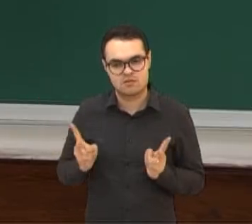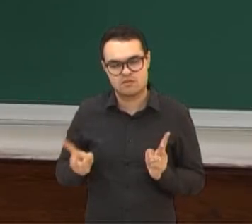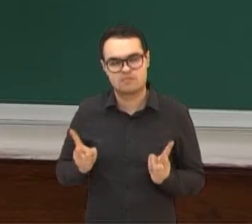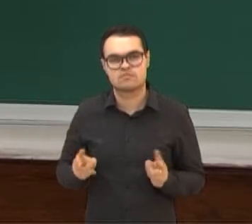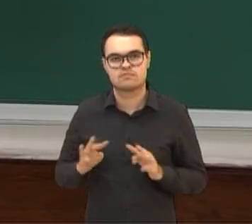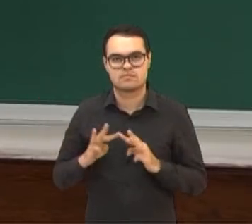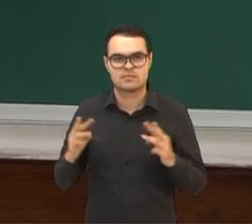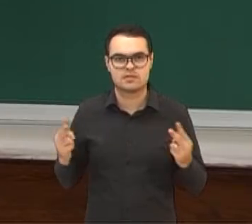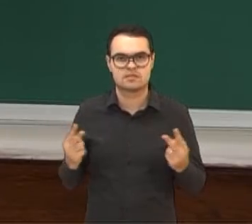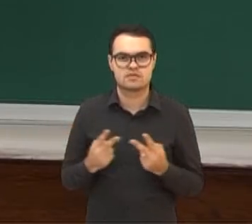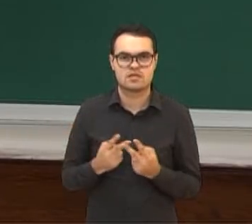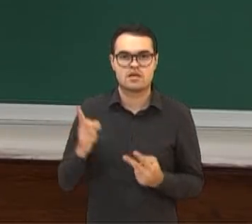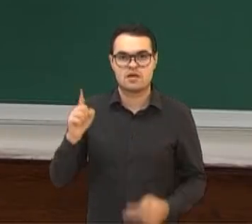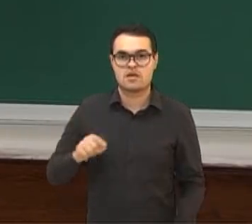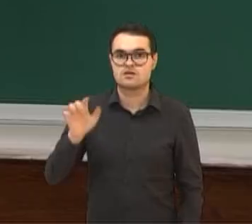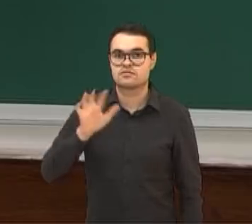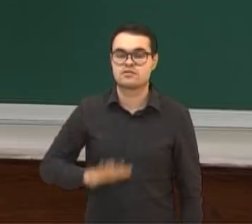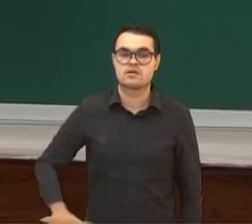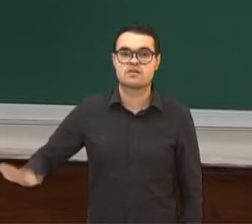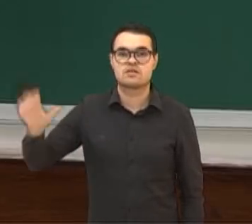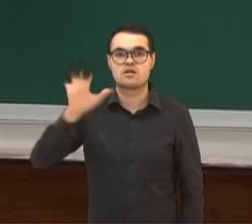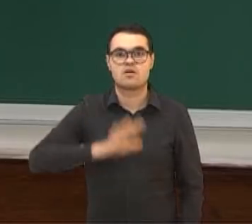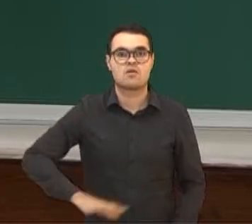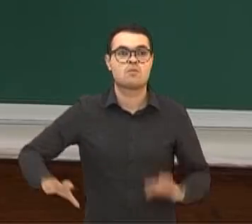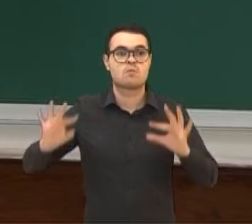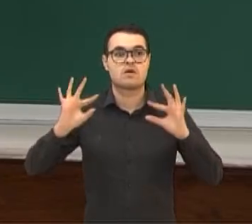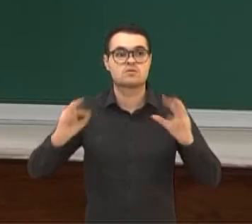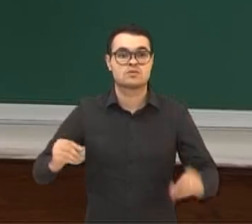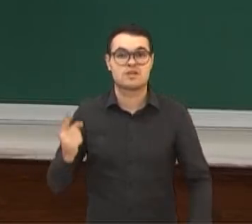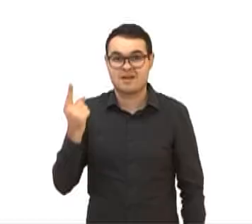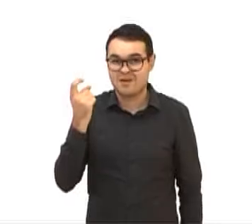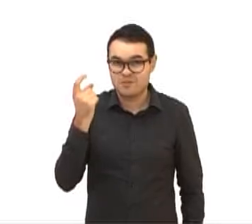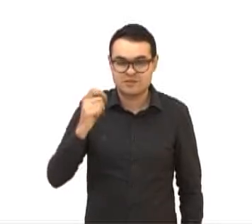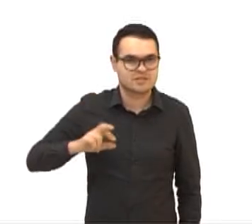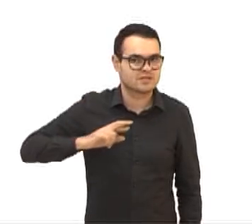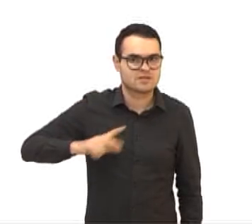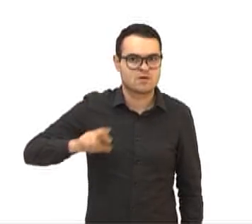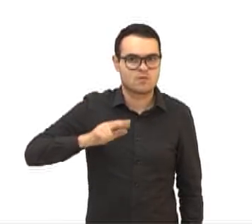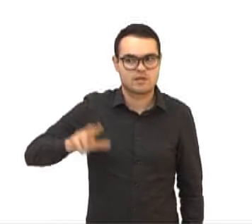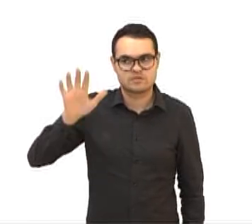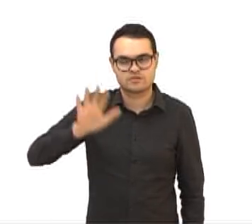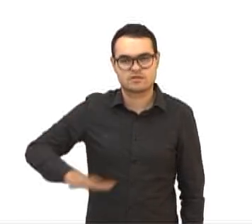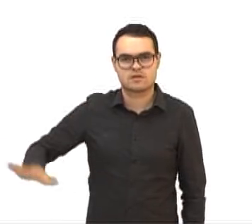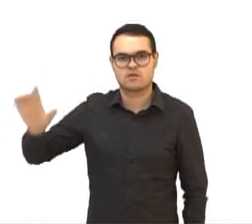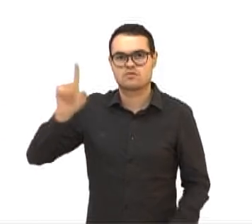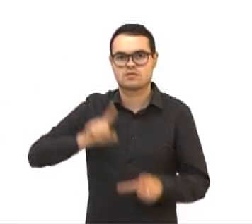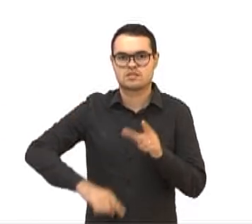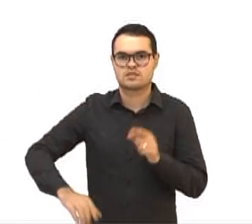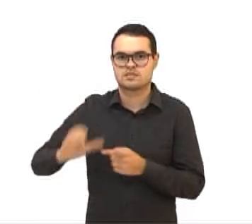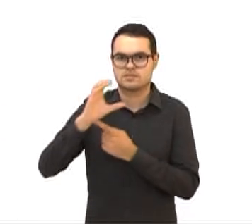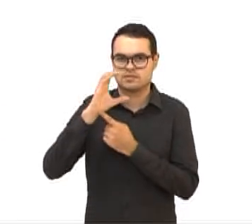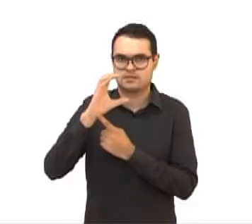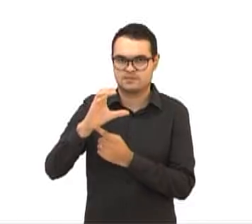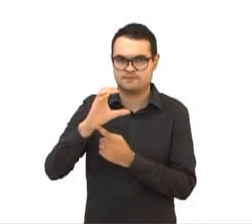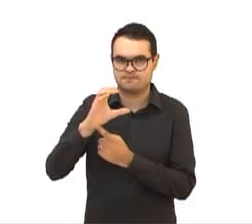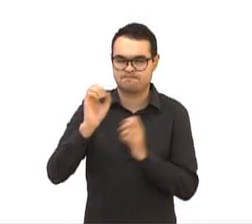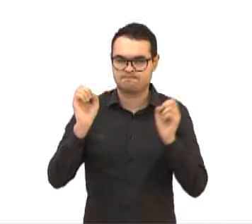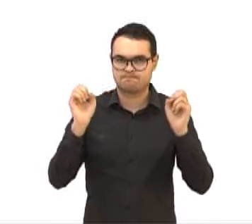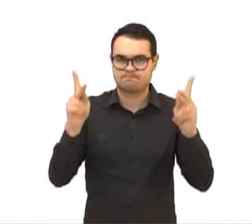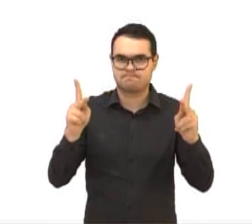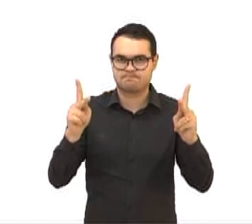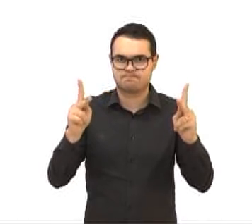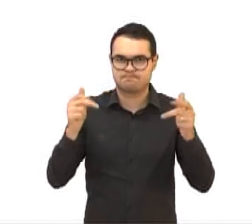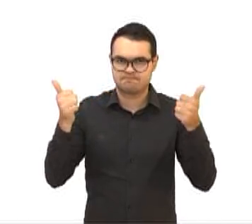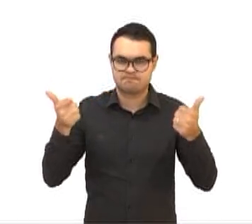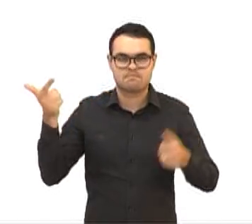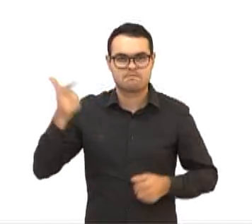sendo matéria, isso é geral para todos. Então a única que não é uma propriedade geral, letra C, combustibilidade. Ok?